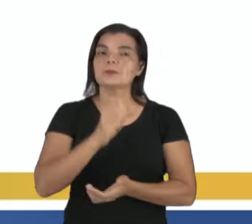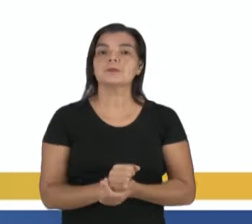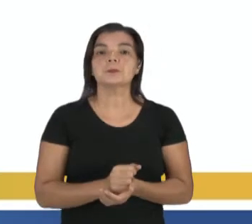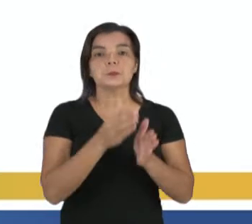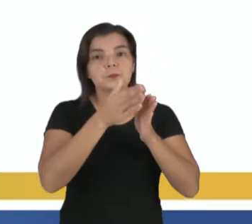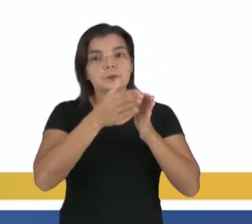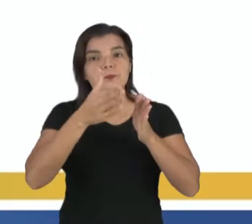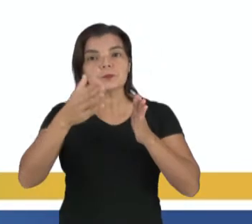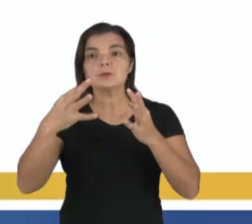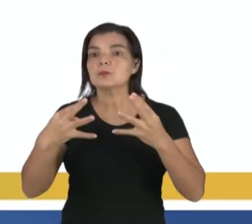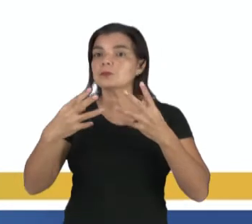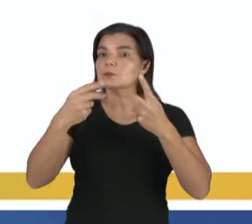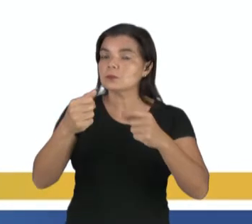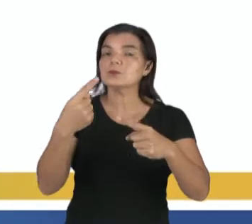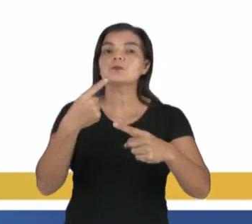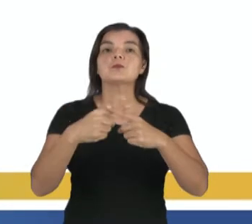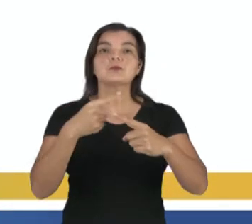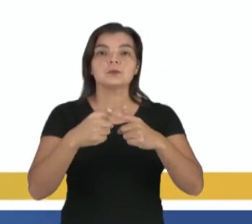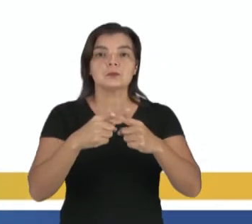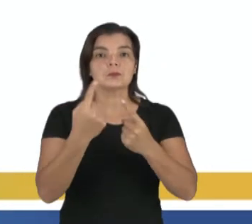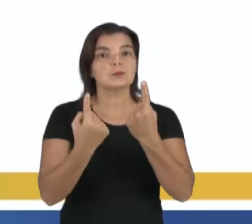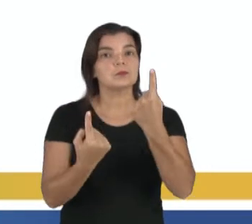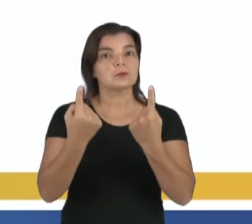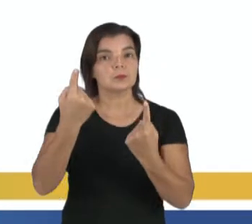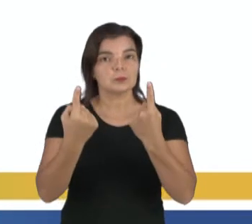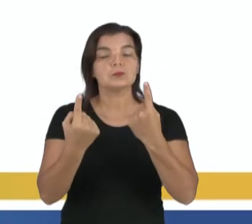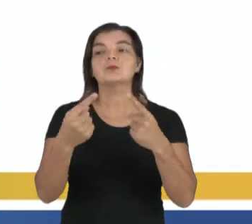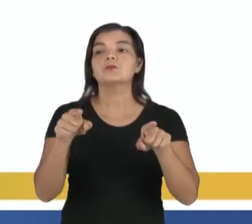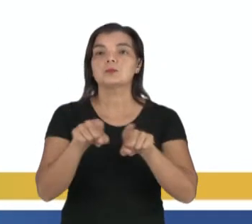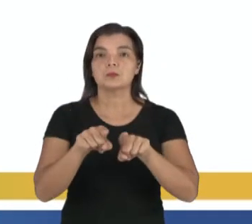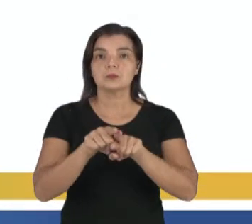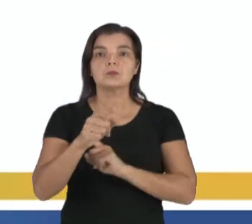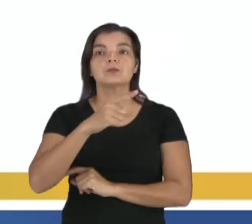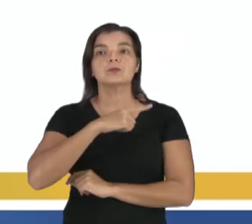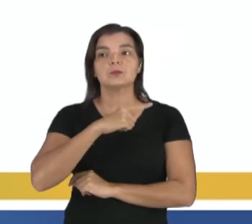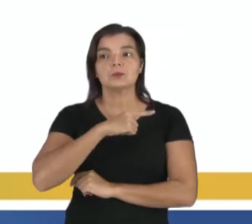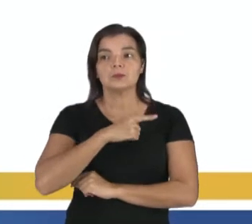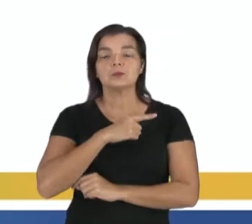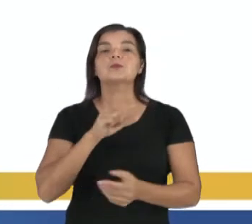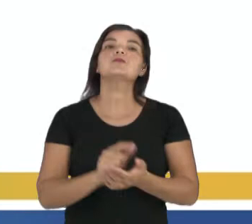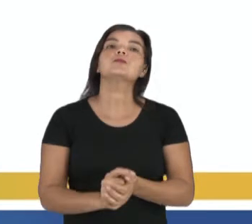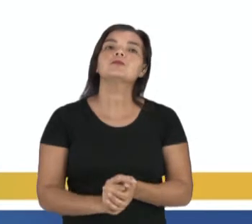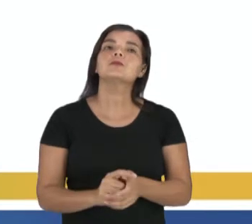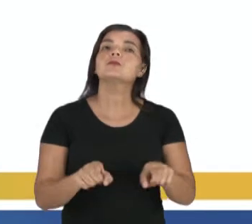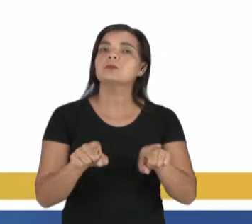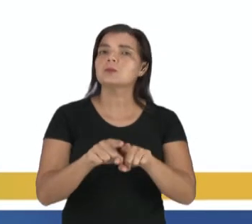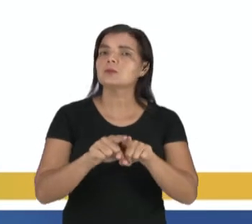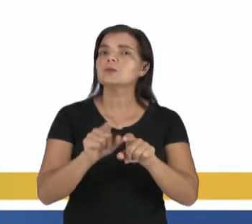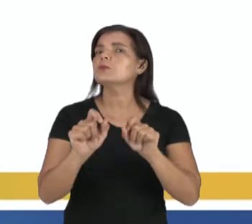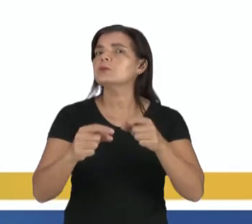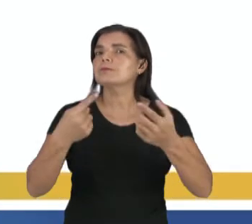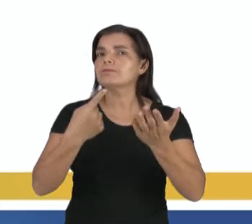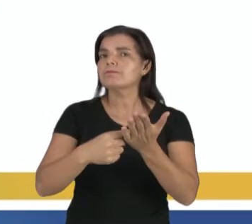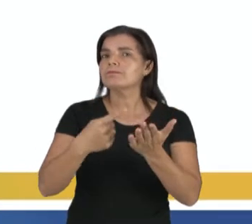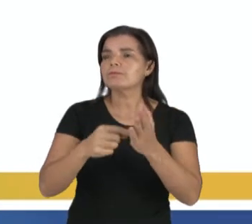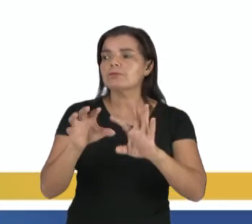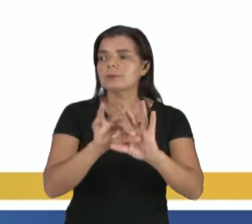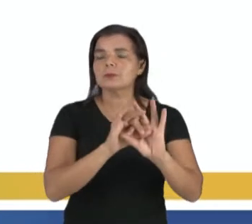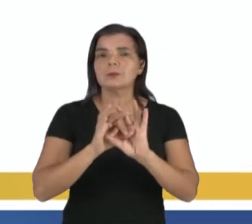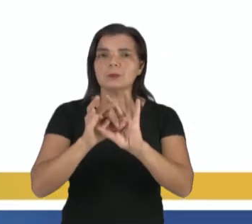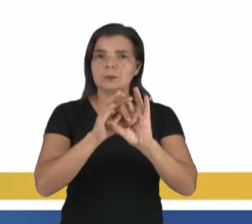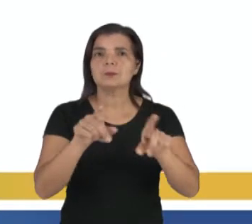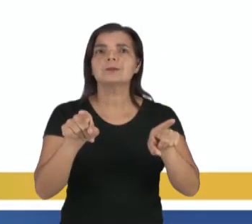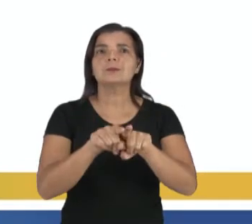a um todo, porque entre essas partes havia compatibilidade, harmonia,